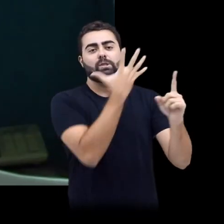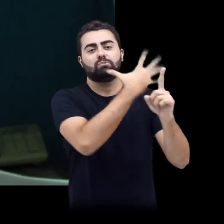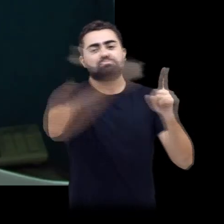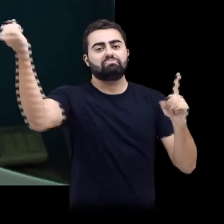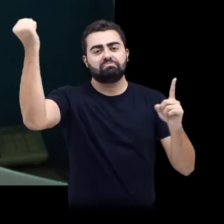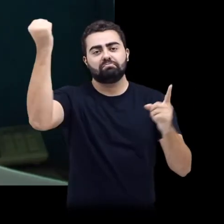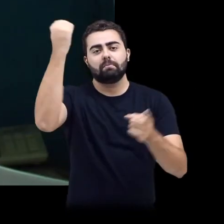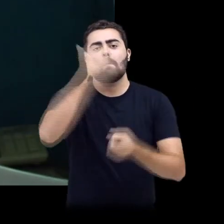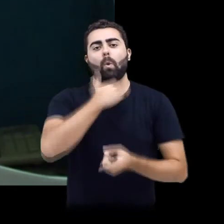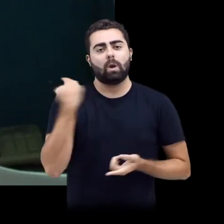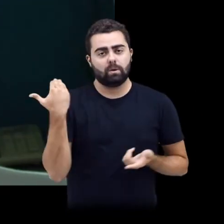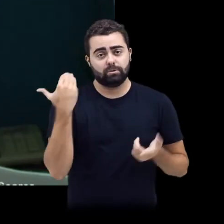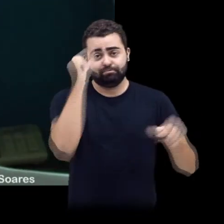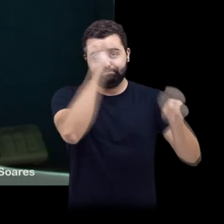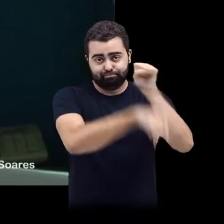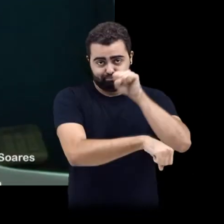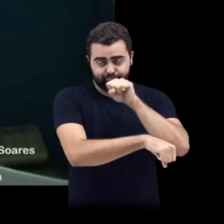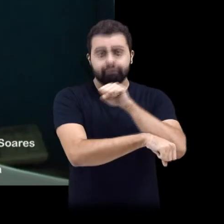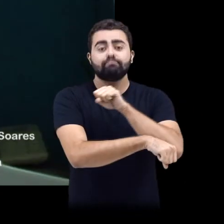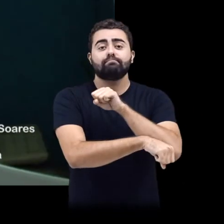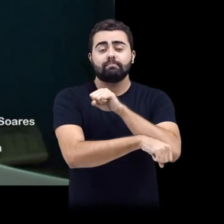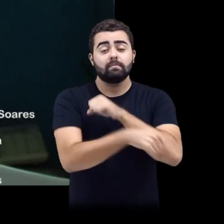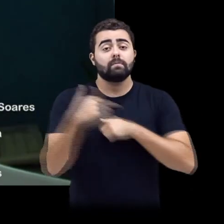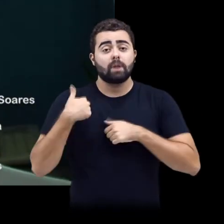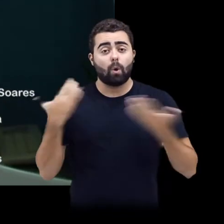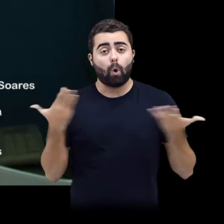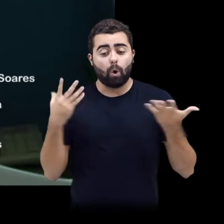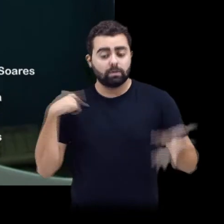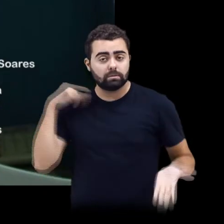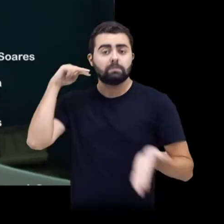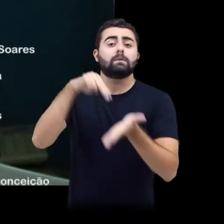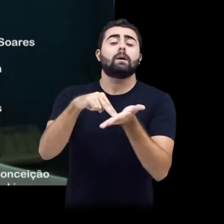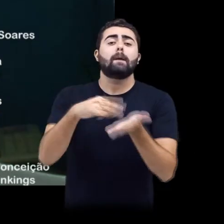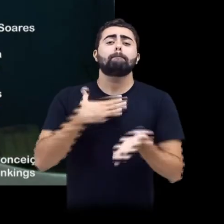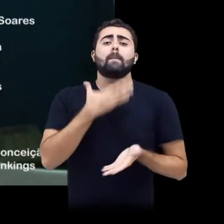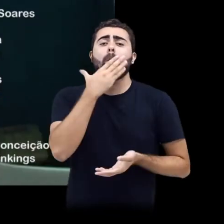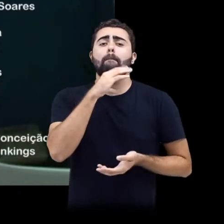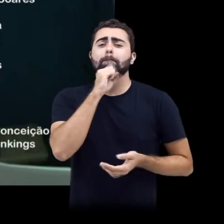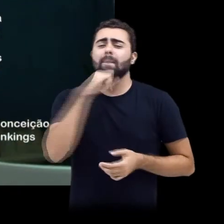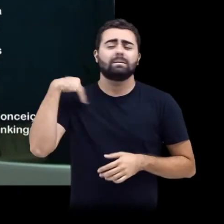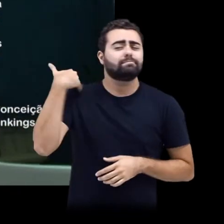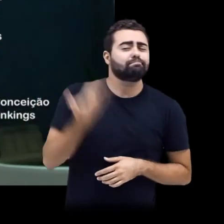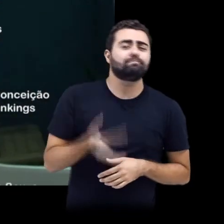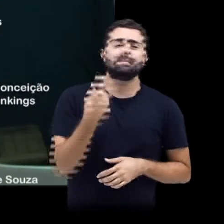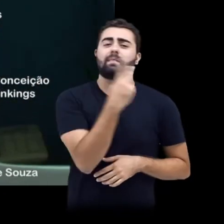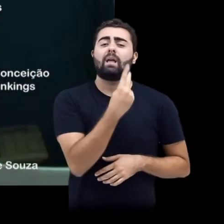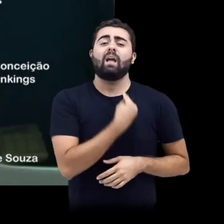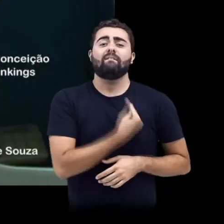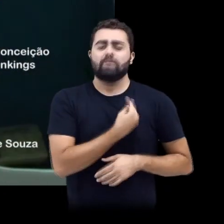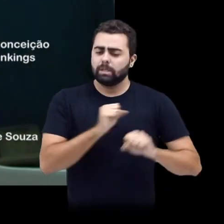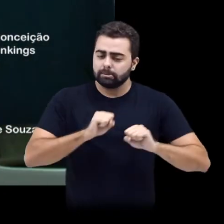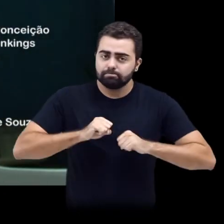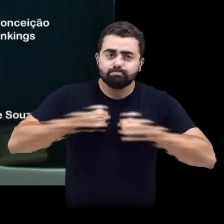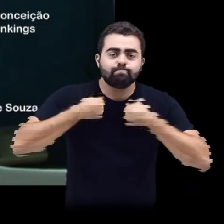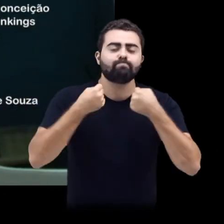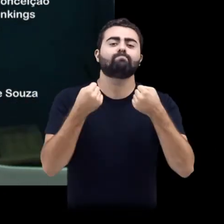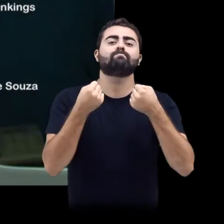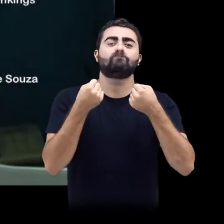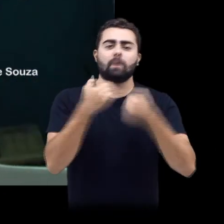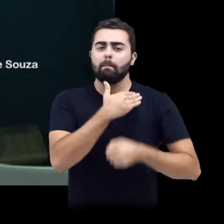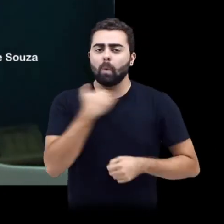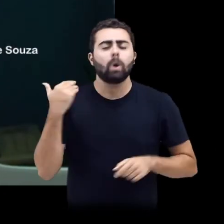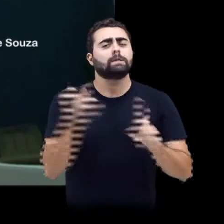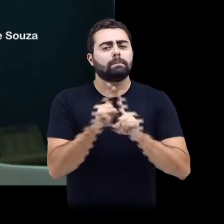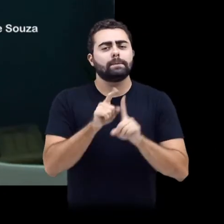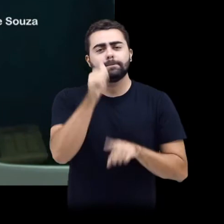hoje aqui buscar, senhores, aquilo pelo qual meu pai dedicou toda uma vida e pelo que morreu. Vim aqui buscar algo